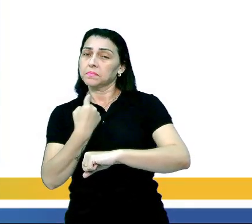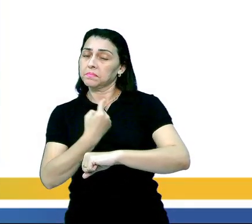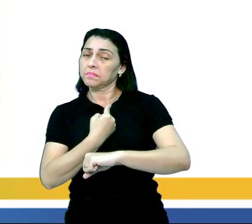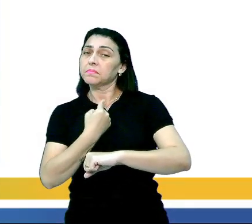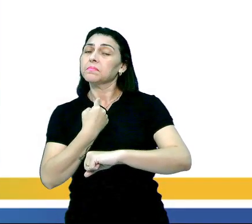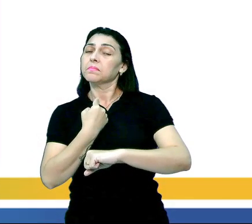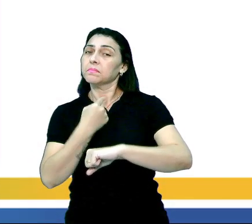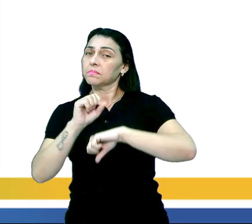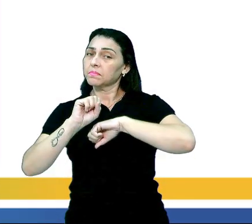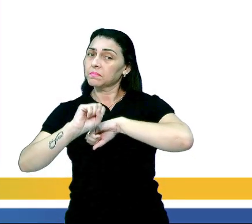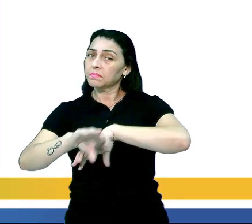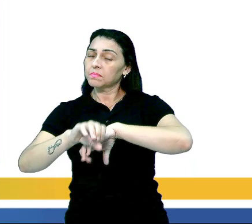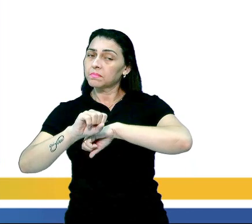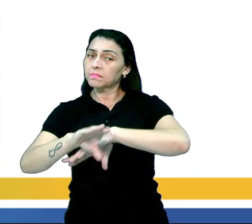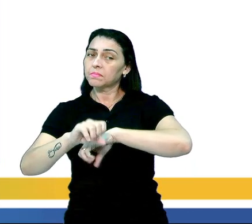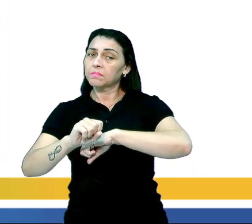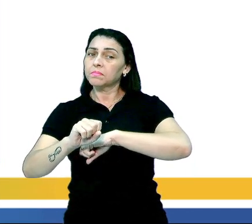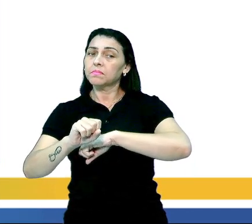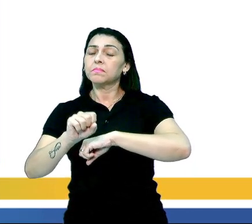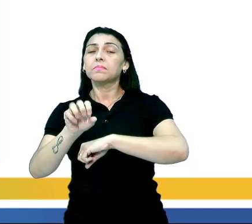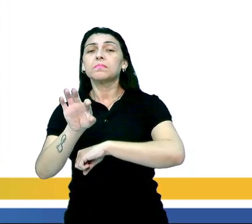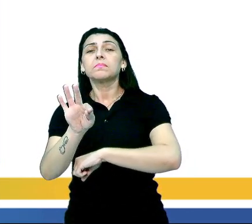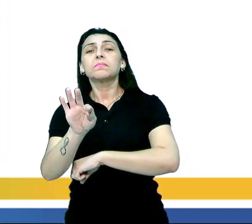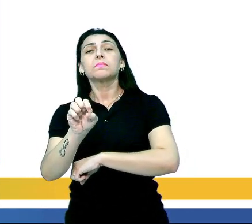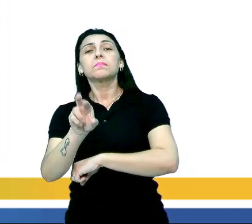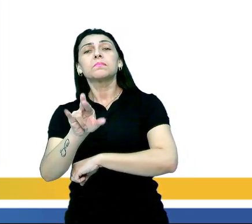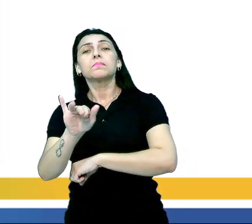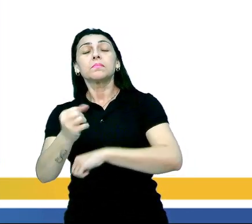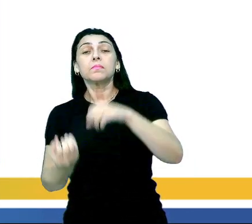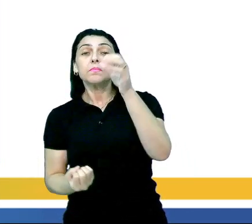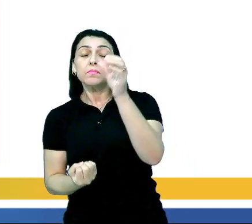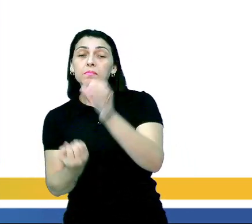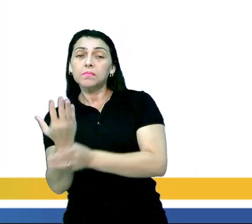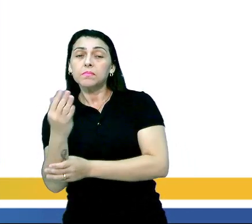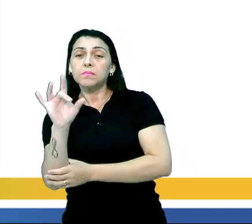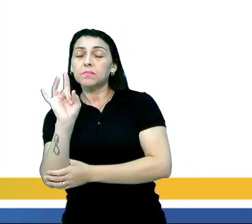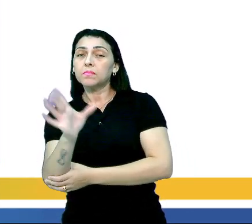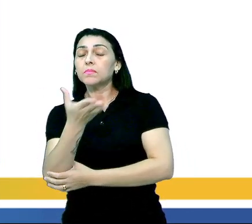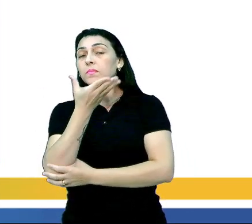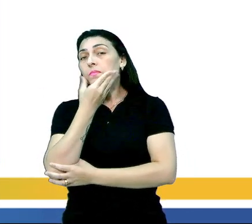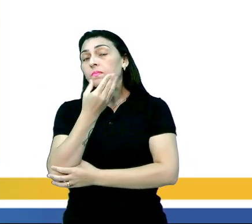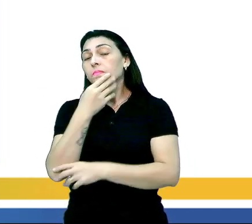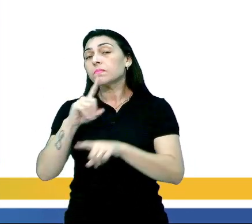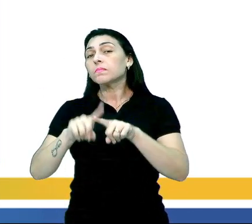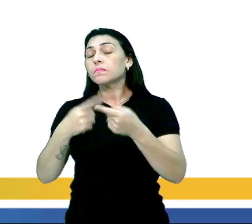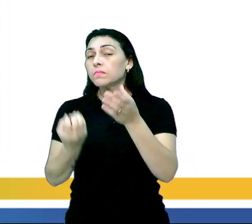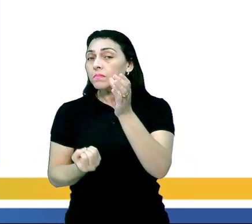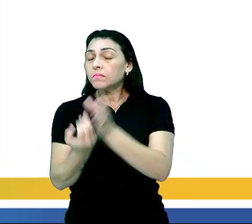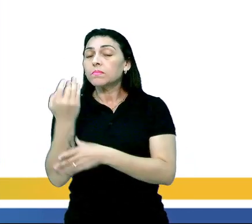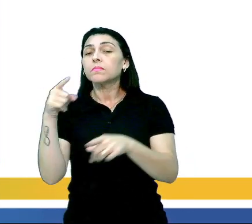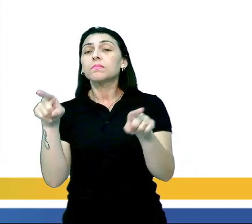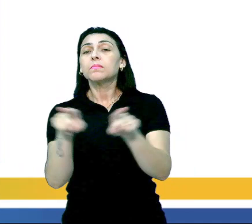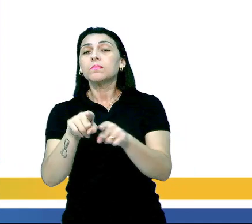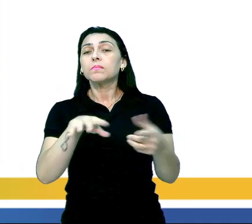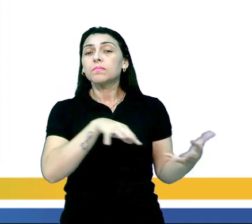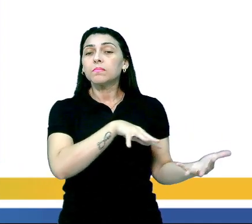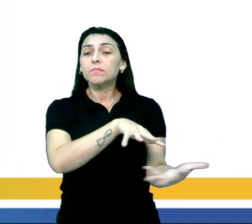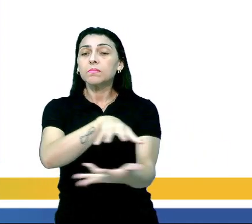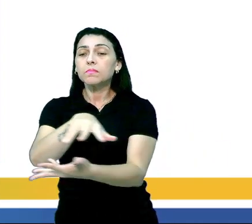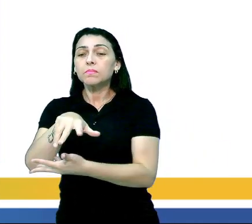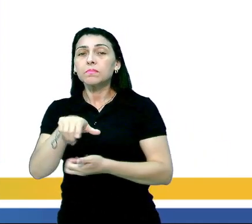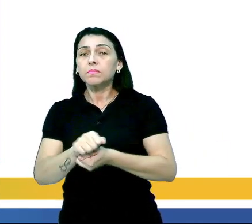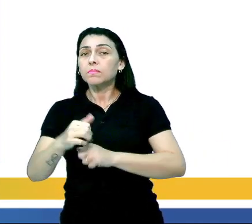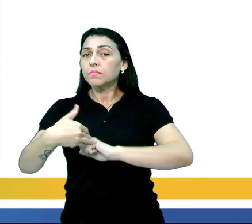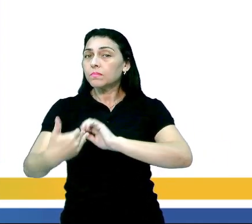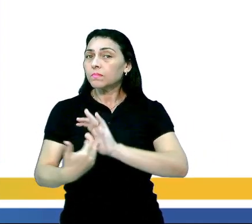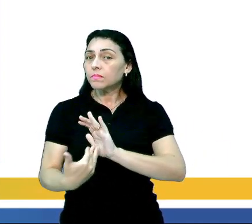vai trabalhar a questão das teorias, do surgimento não apenas do homem, mas do surgimento do universo e de